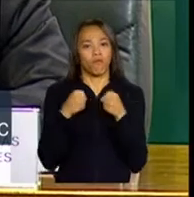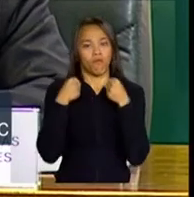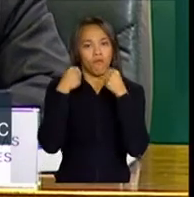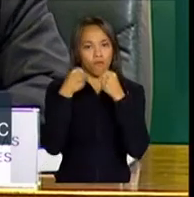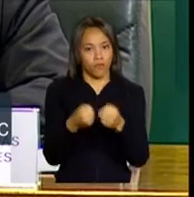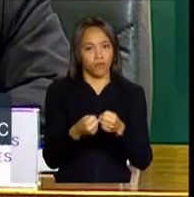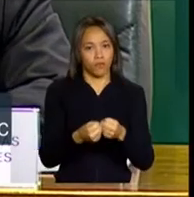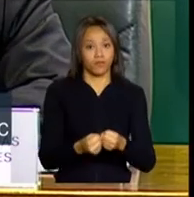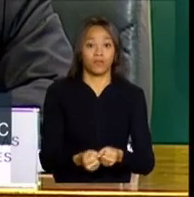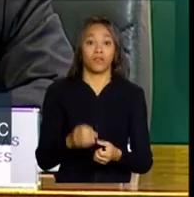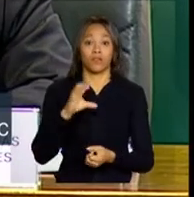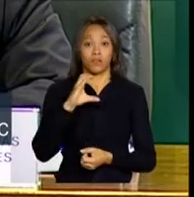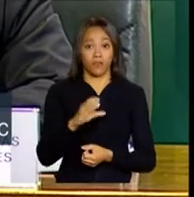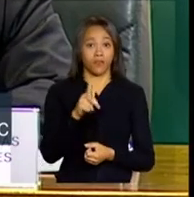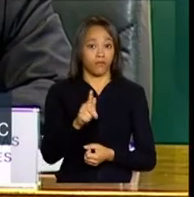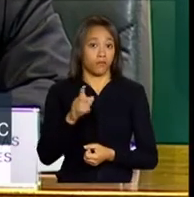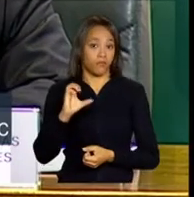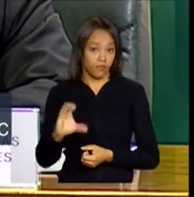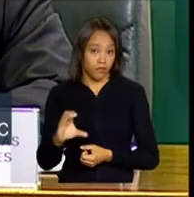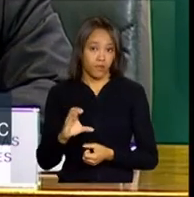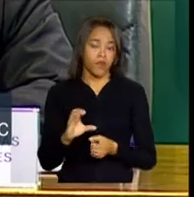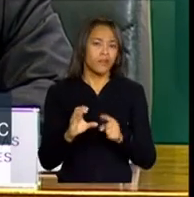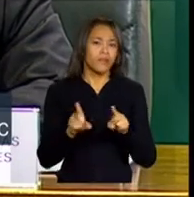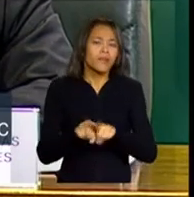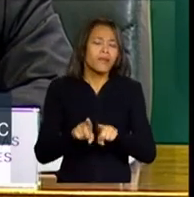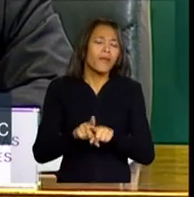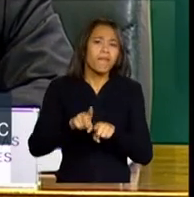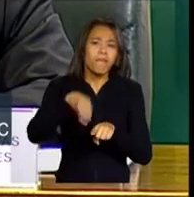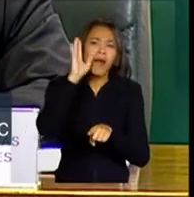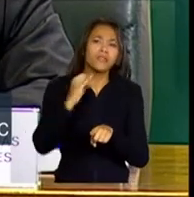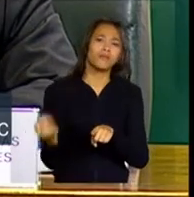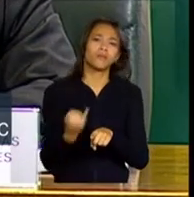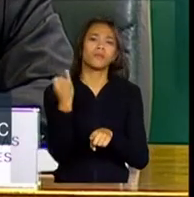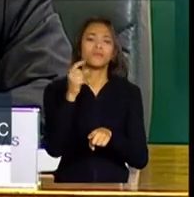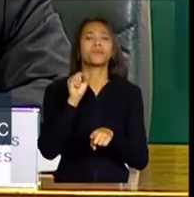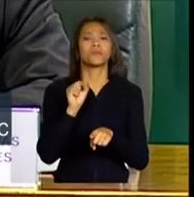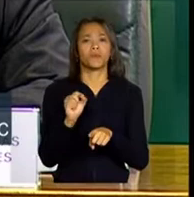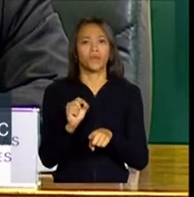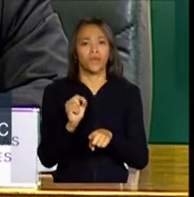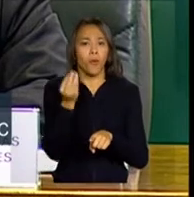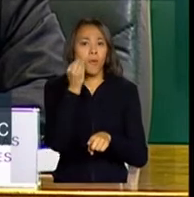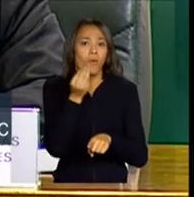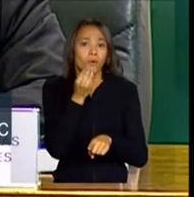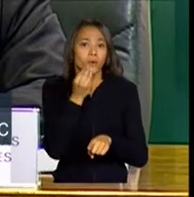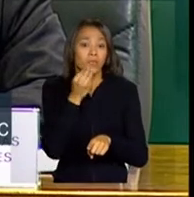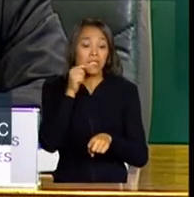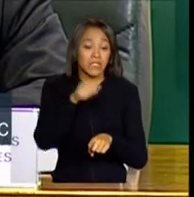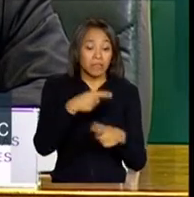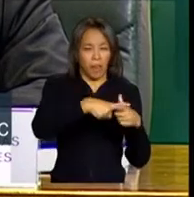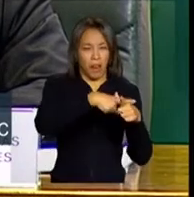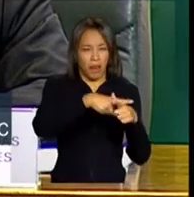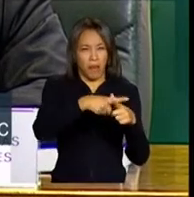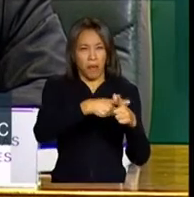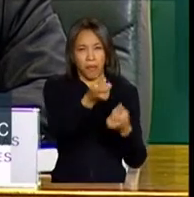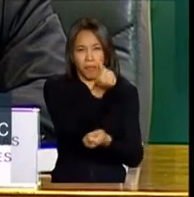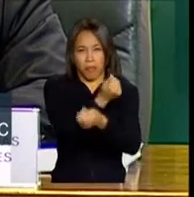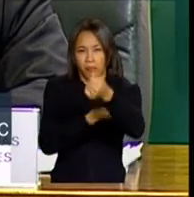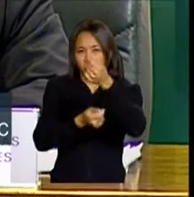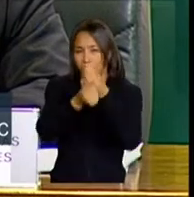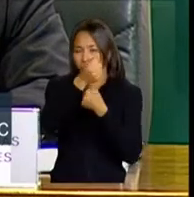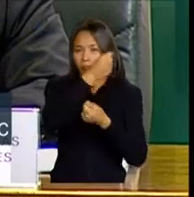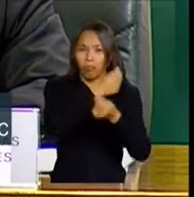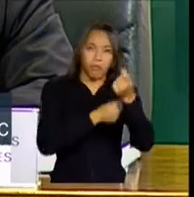da cgc revelou-se tão mais oportuno ao se constatar que em um ambiente de crise o número de